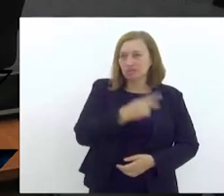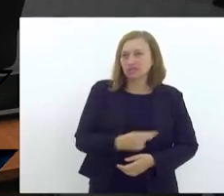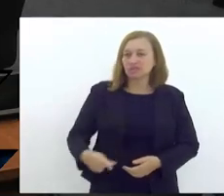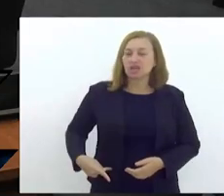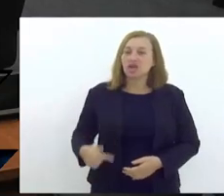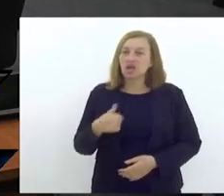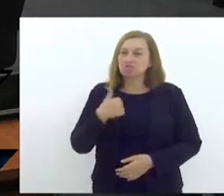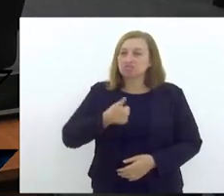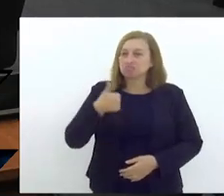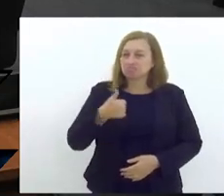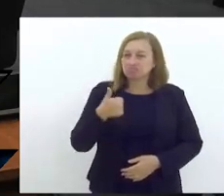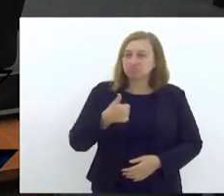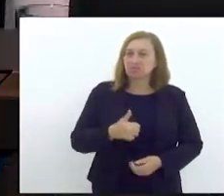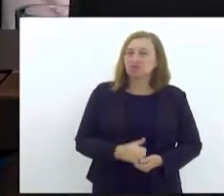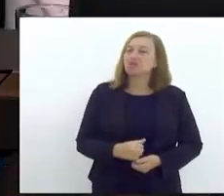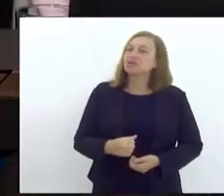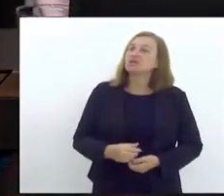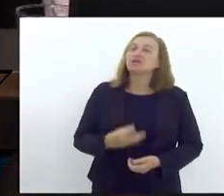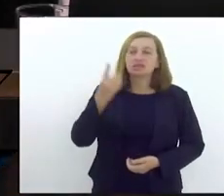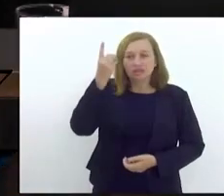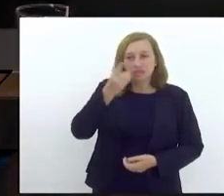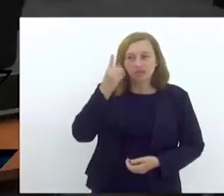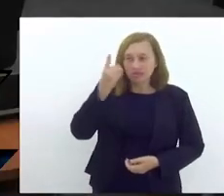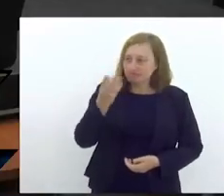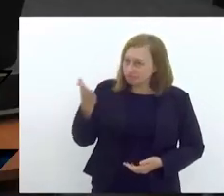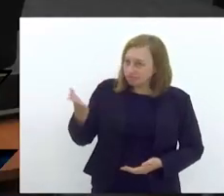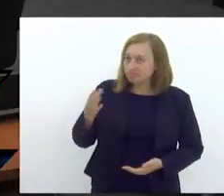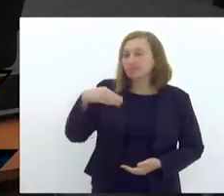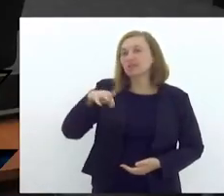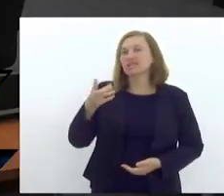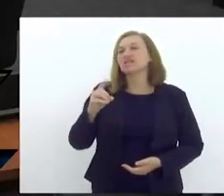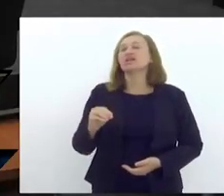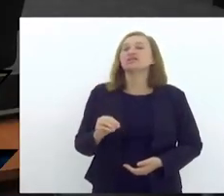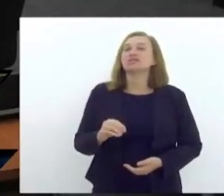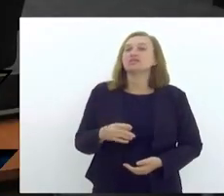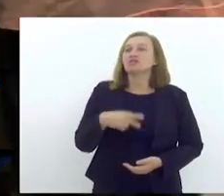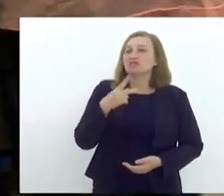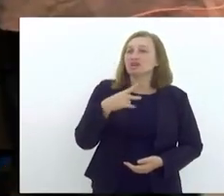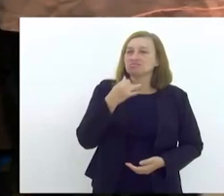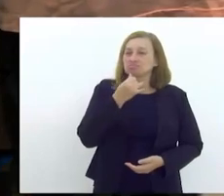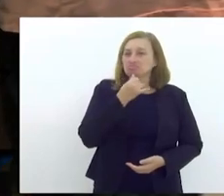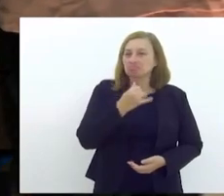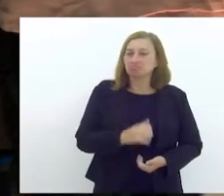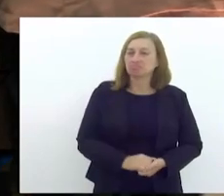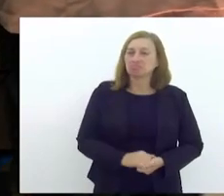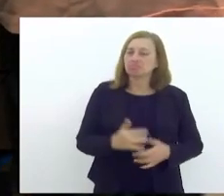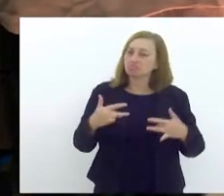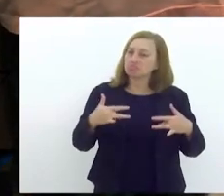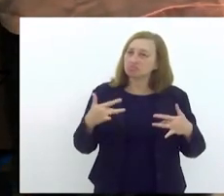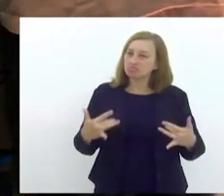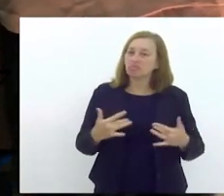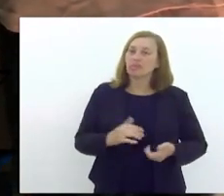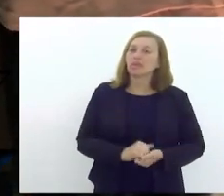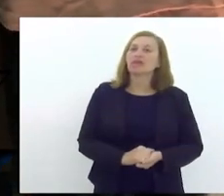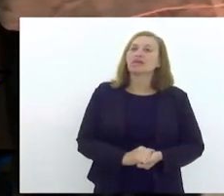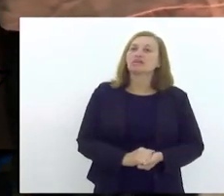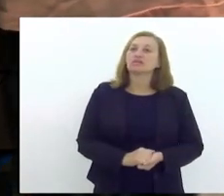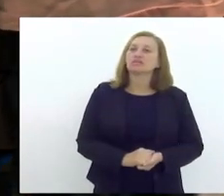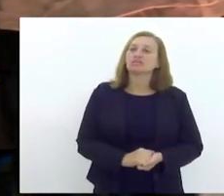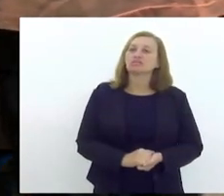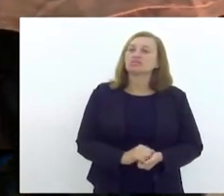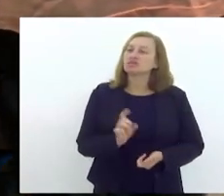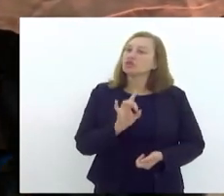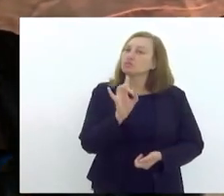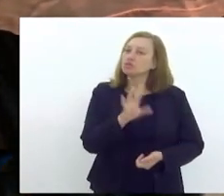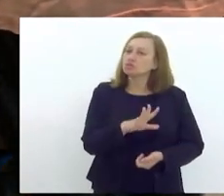eu primeiramente quero externar me indignação minha solidariedade não